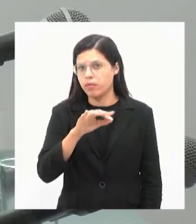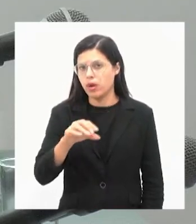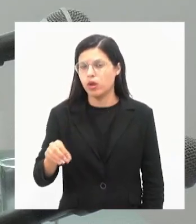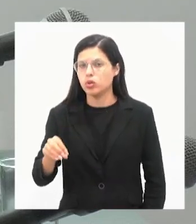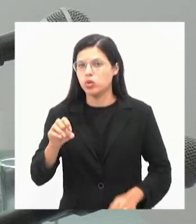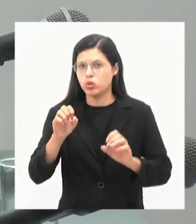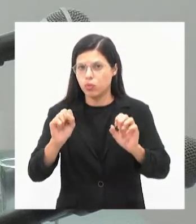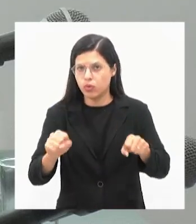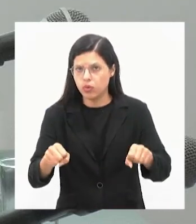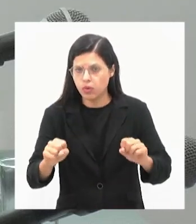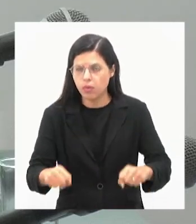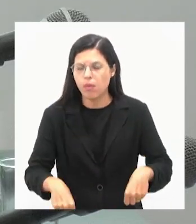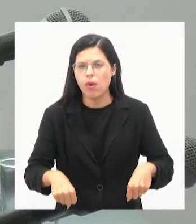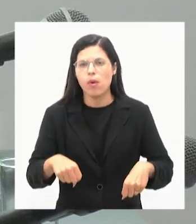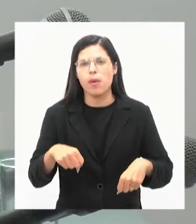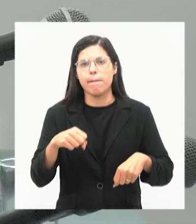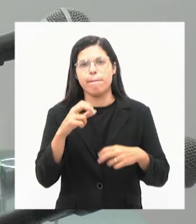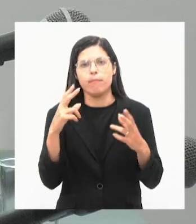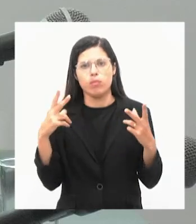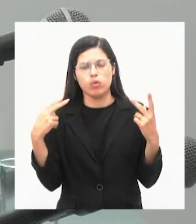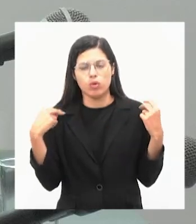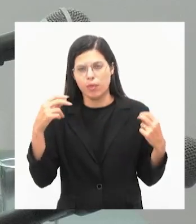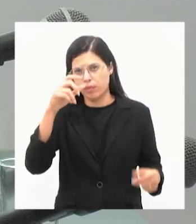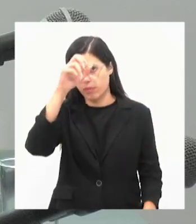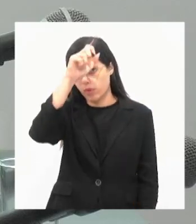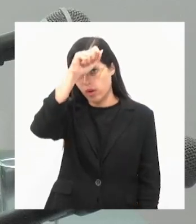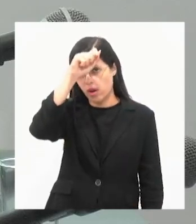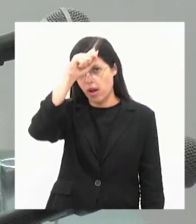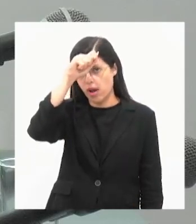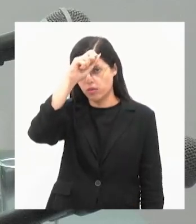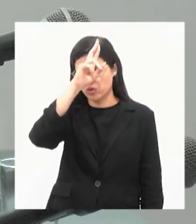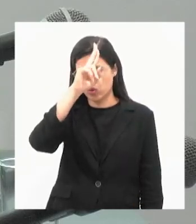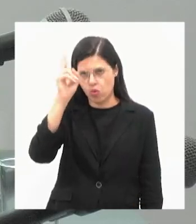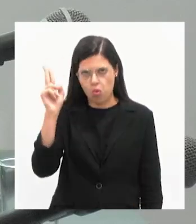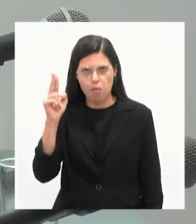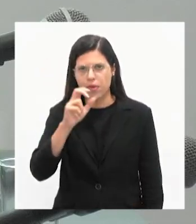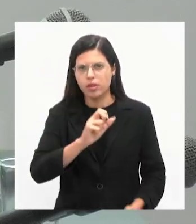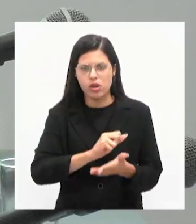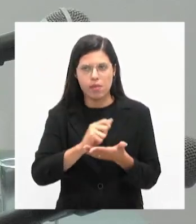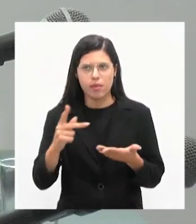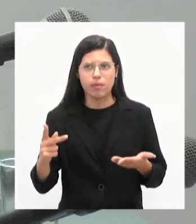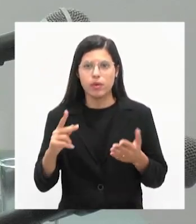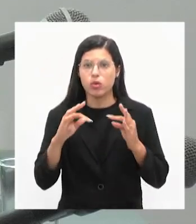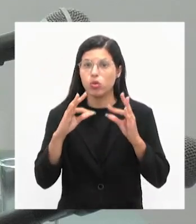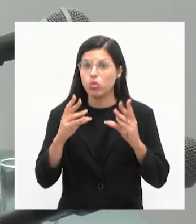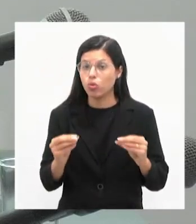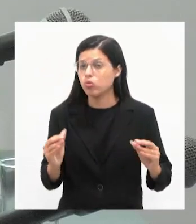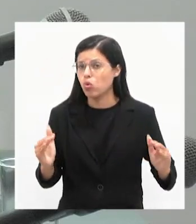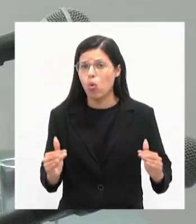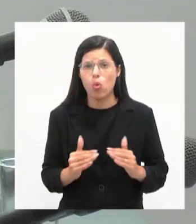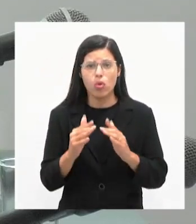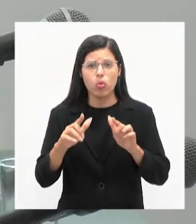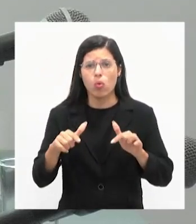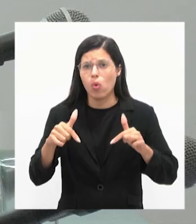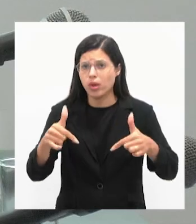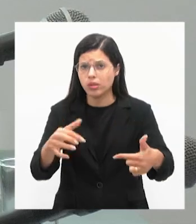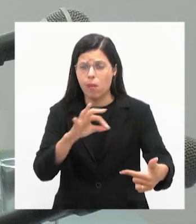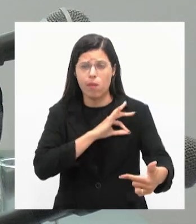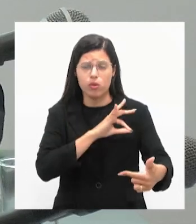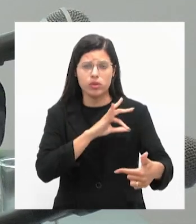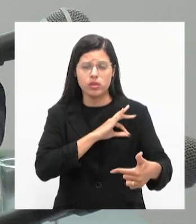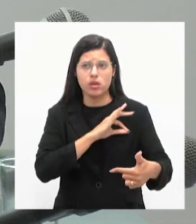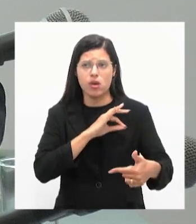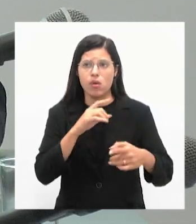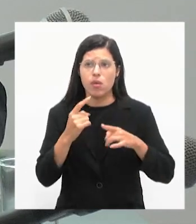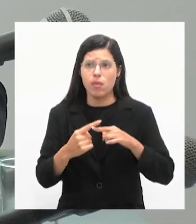os motoristas por aplicativo, são todos favoráveis às operações policiais. Porque esses